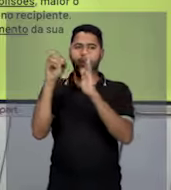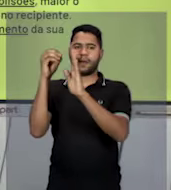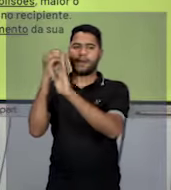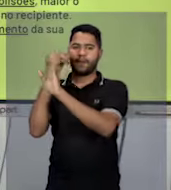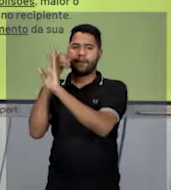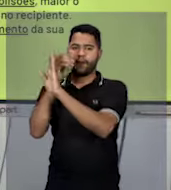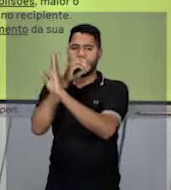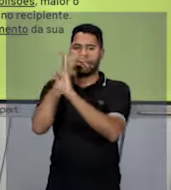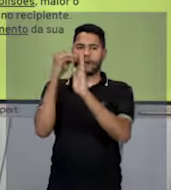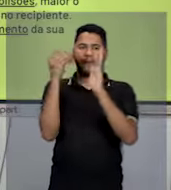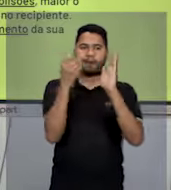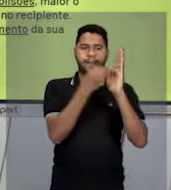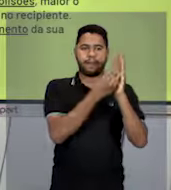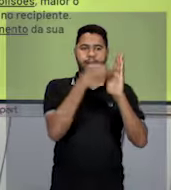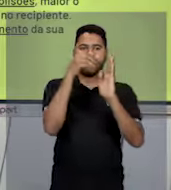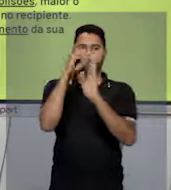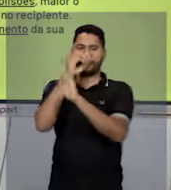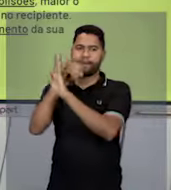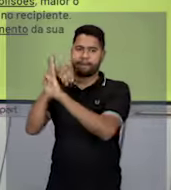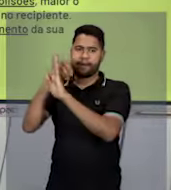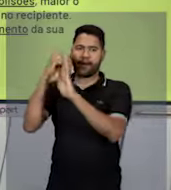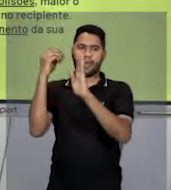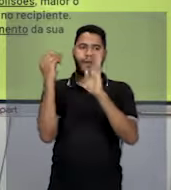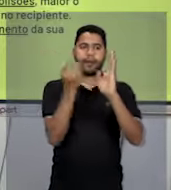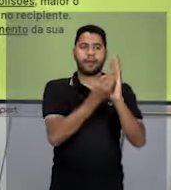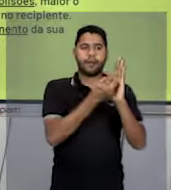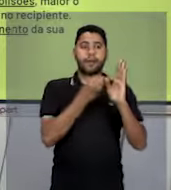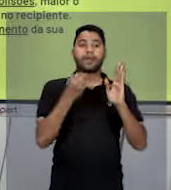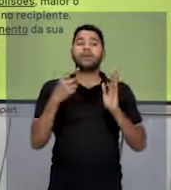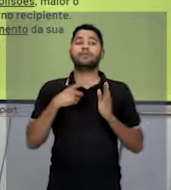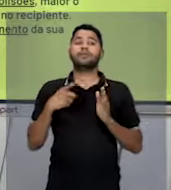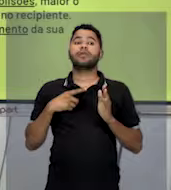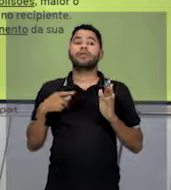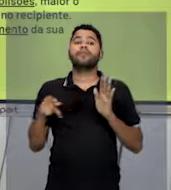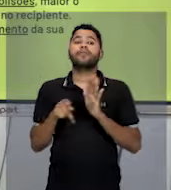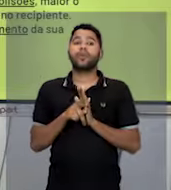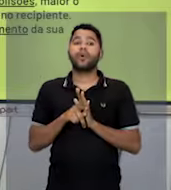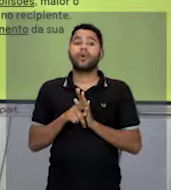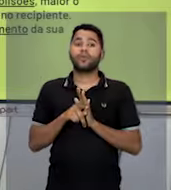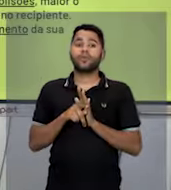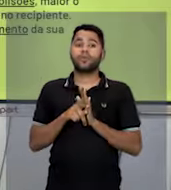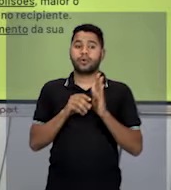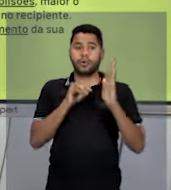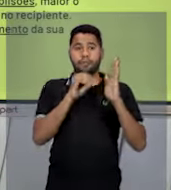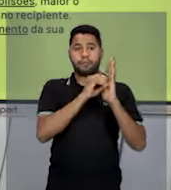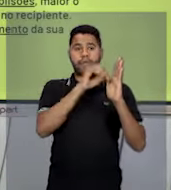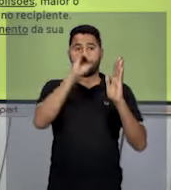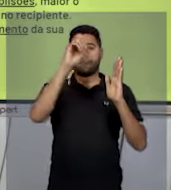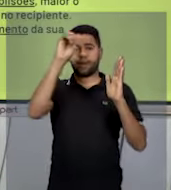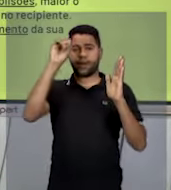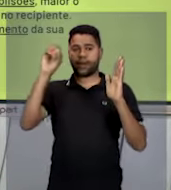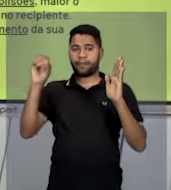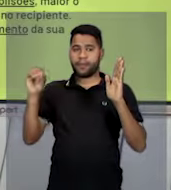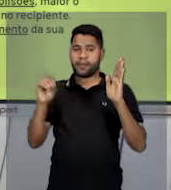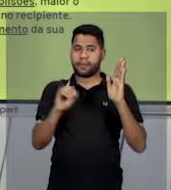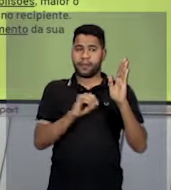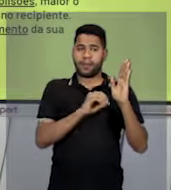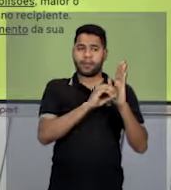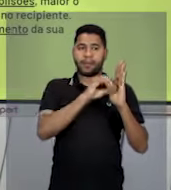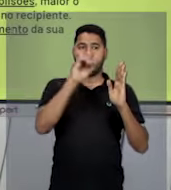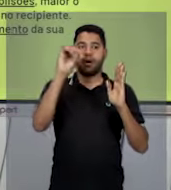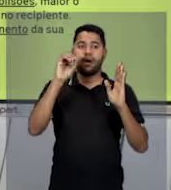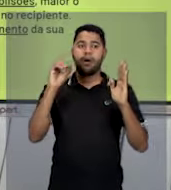bater nessas paredes, ele provoca ali, através das colisões que ele faz, um aumento